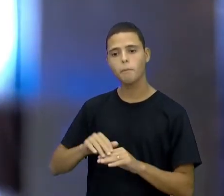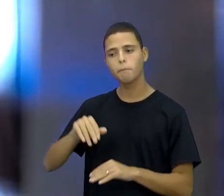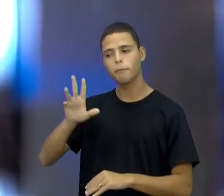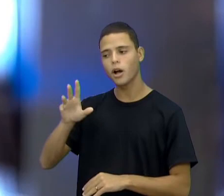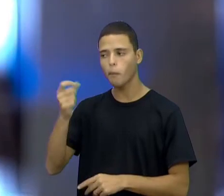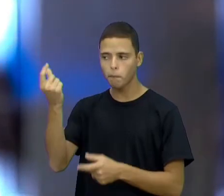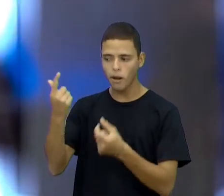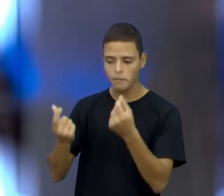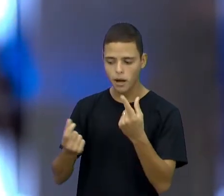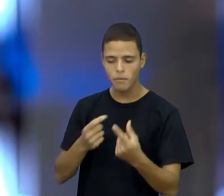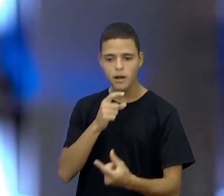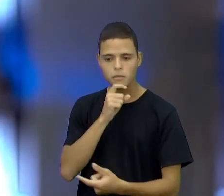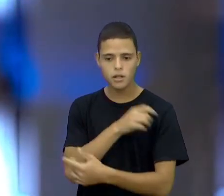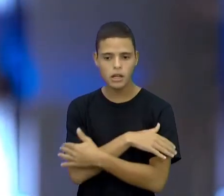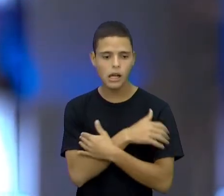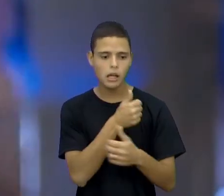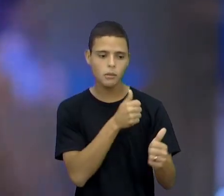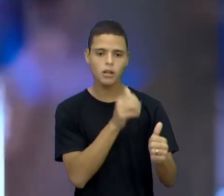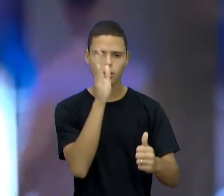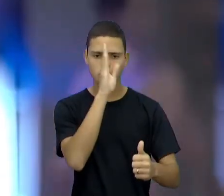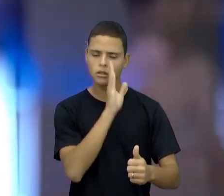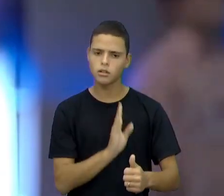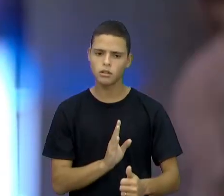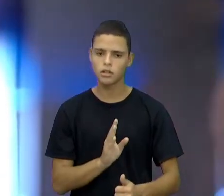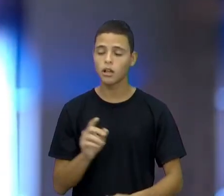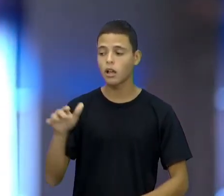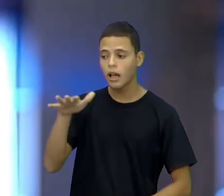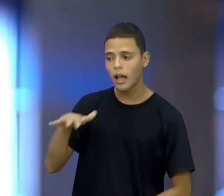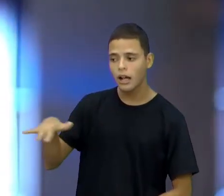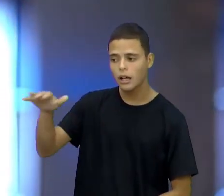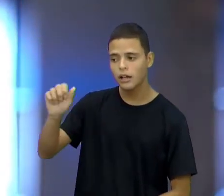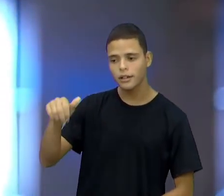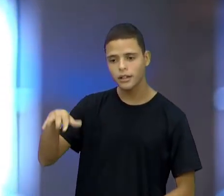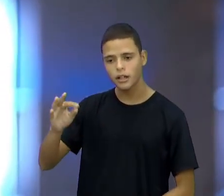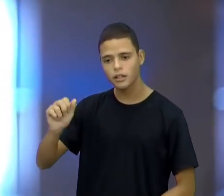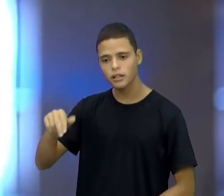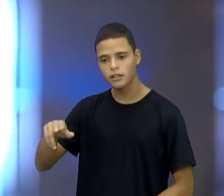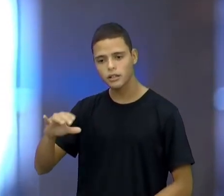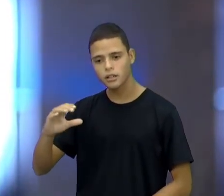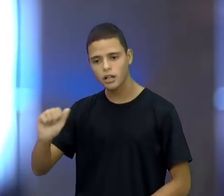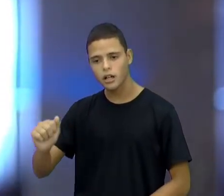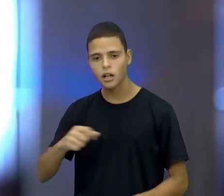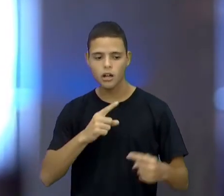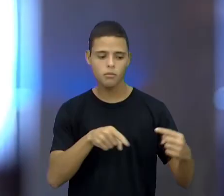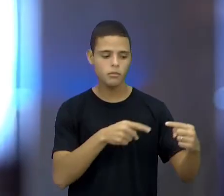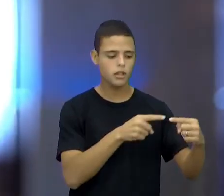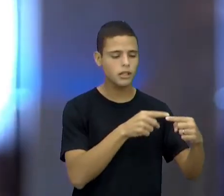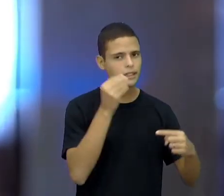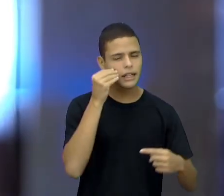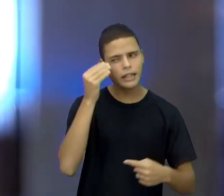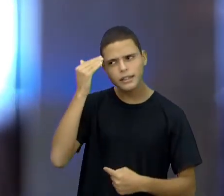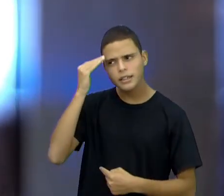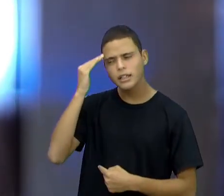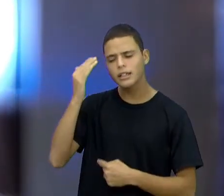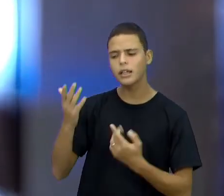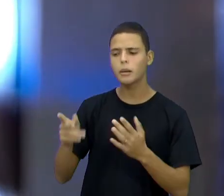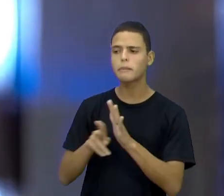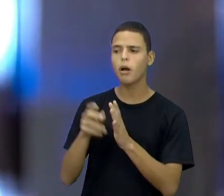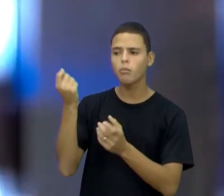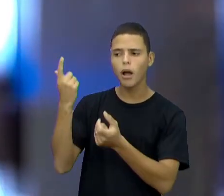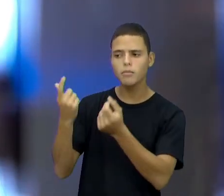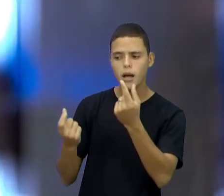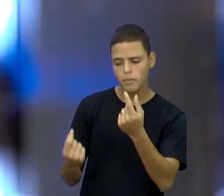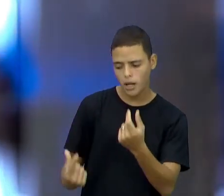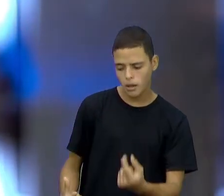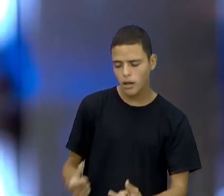desse gelo está perto do Brasil, na Antártica. O objetivo do NCT da Criosfera é entender a massa de gelo do